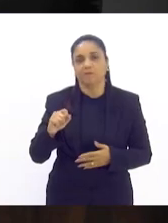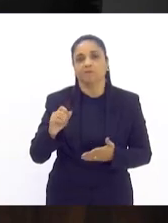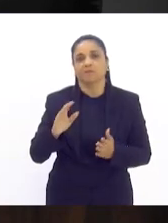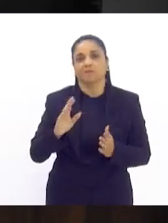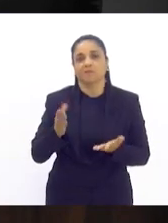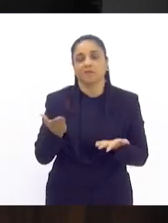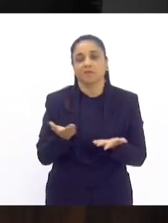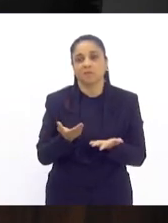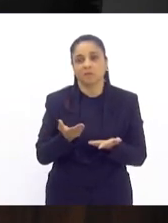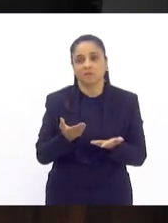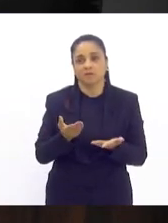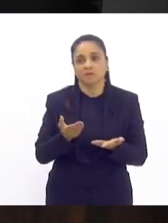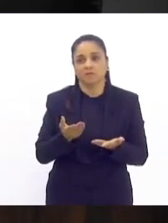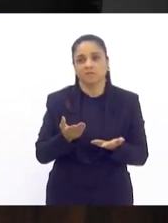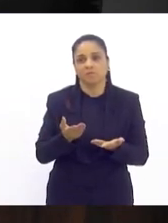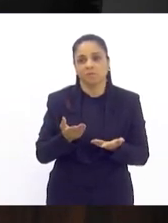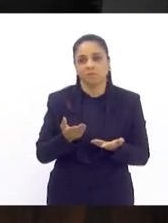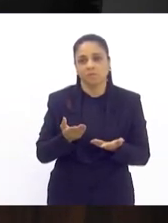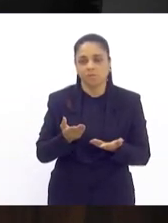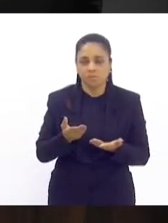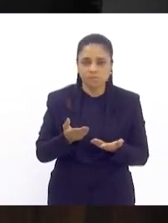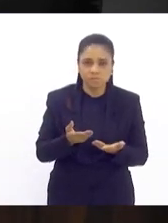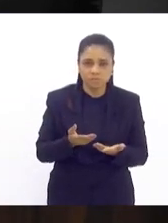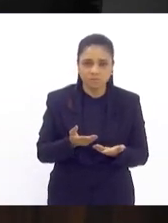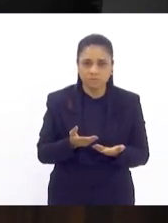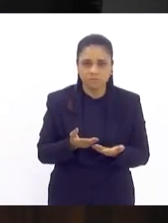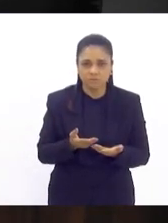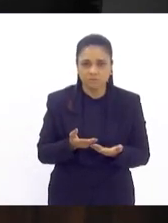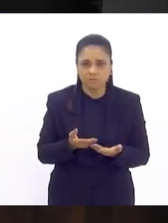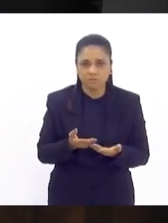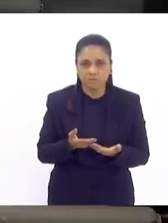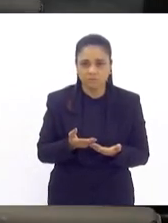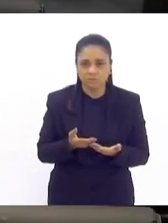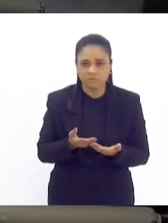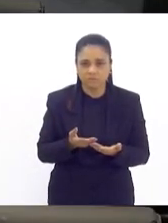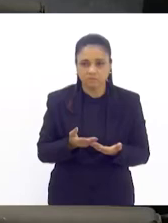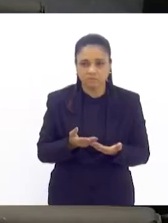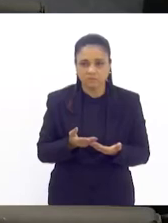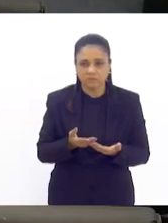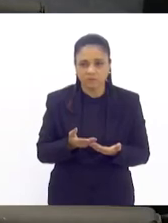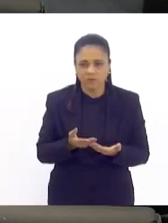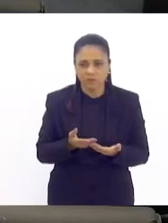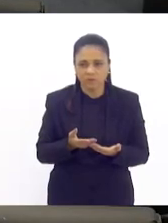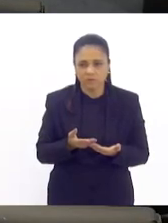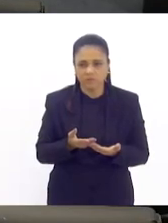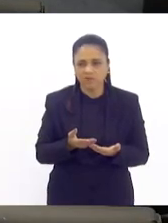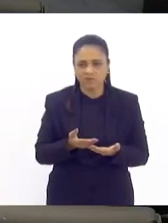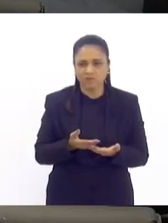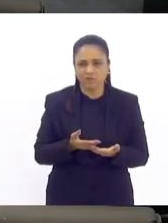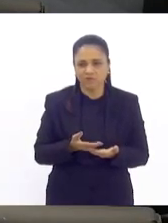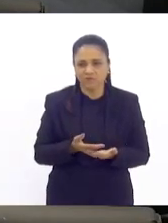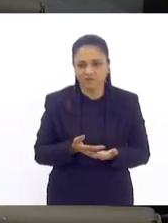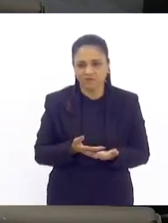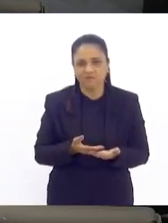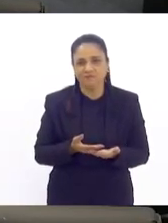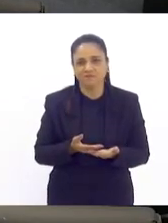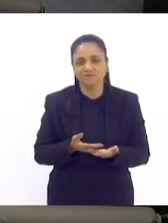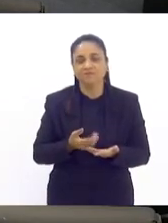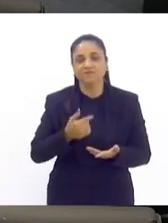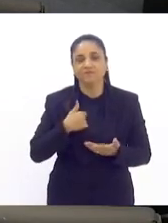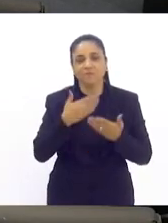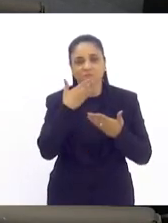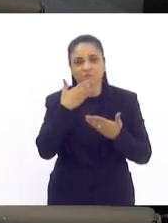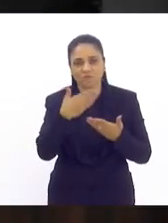para que conduza a presidência aqui nos trabalhos um segundo só para registrar foto por favor